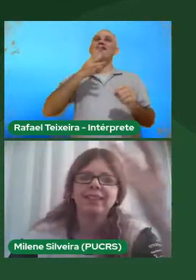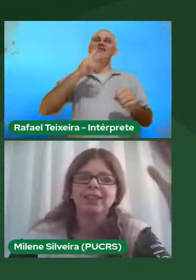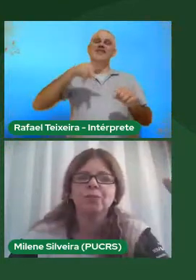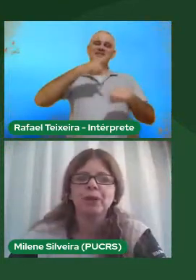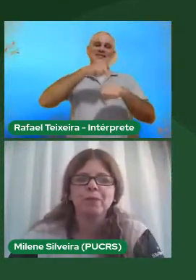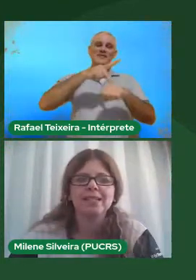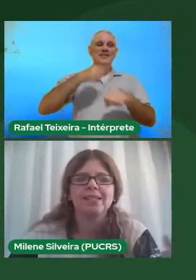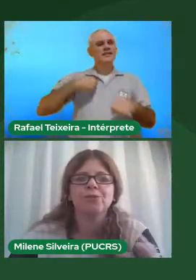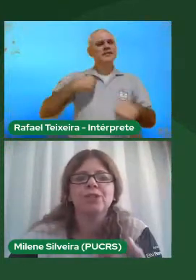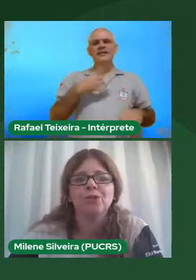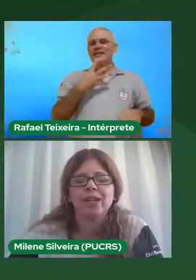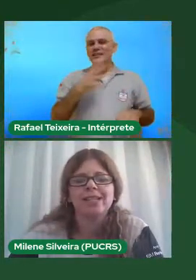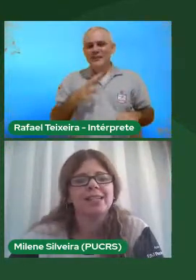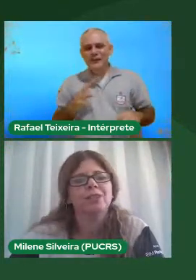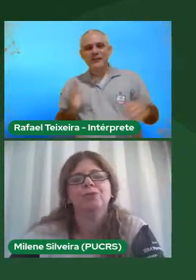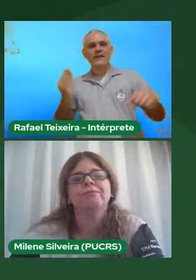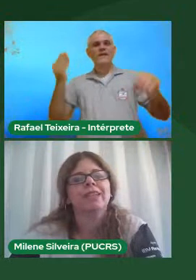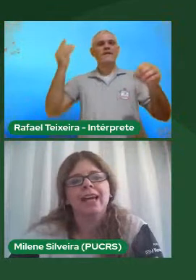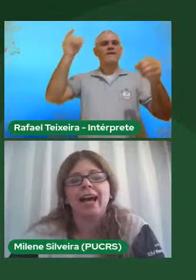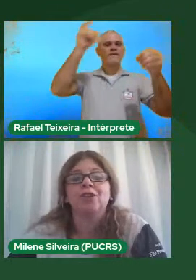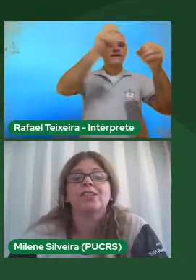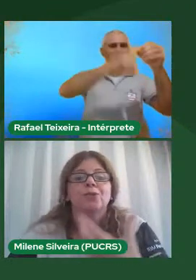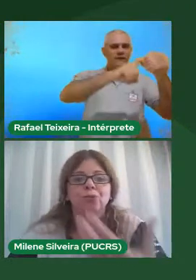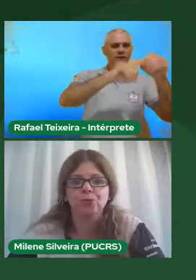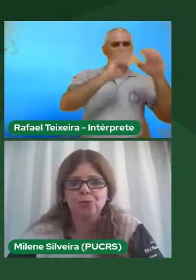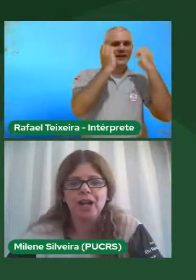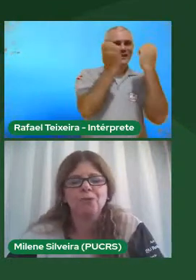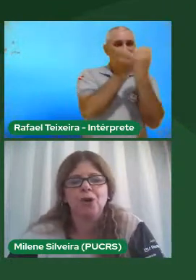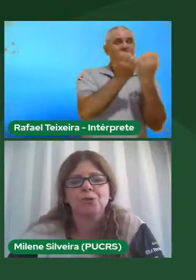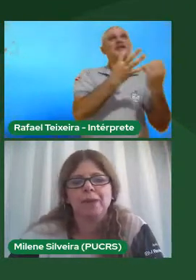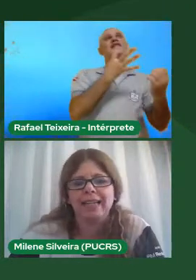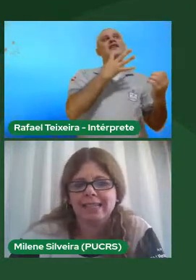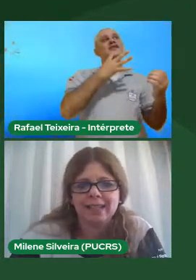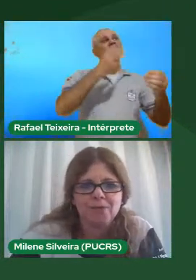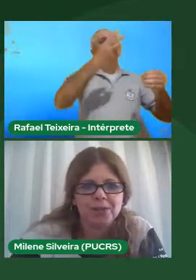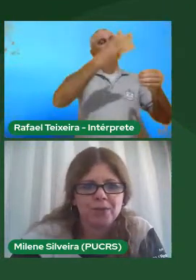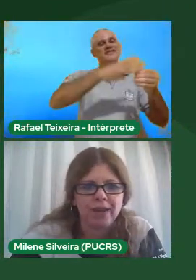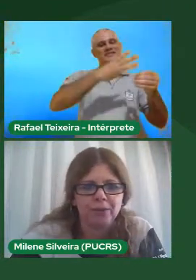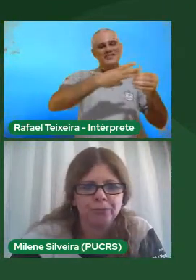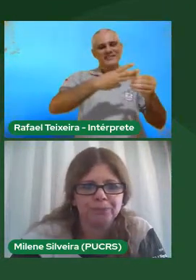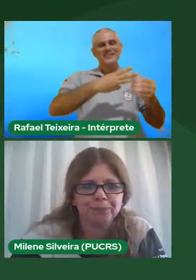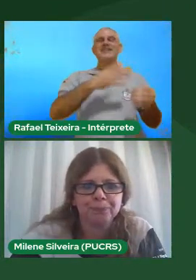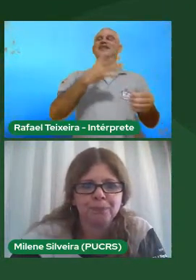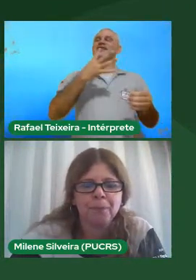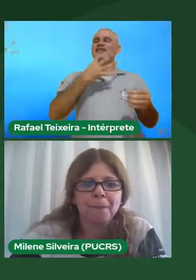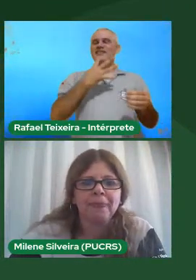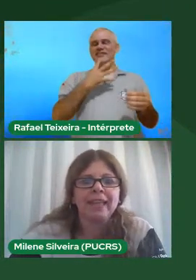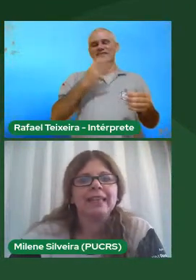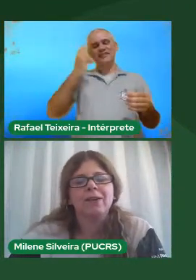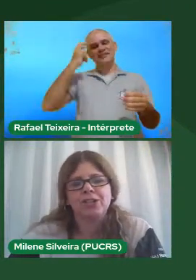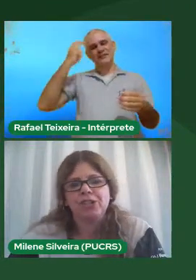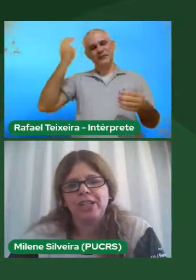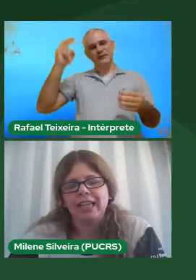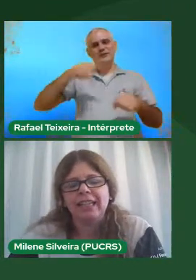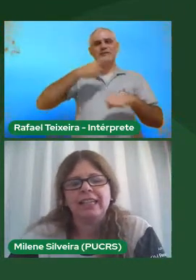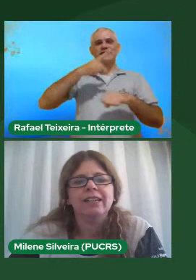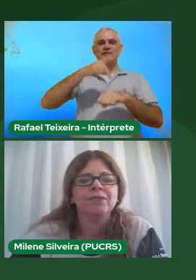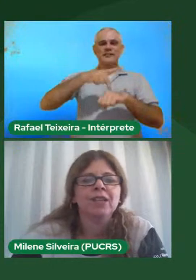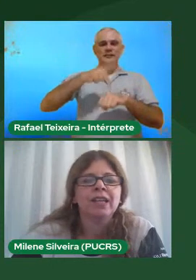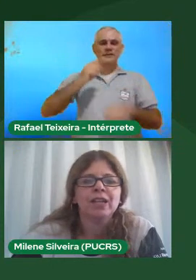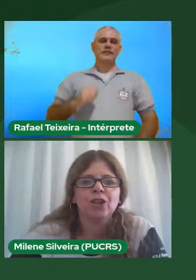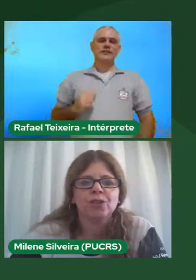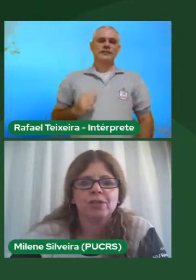vai andando pelo Brasil e conhecendo a nossa cultura, o nosso país, através do evento. Então, a gente tem